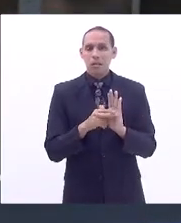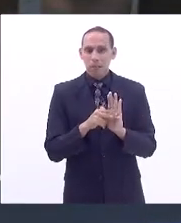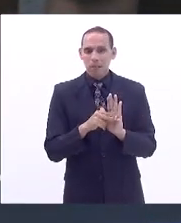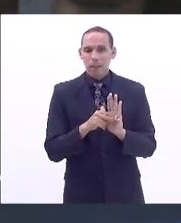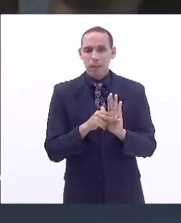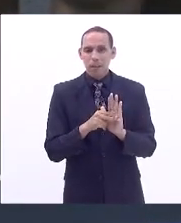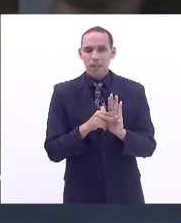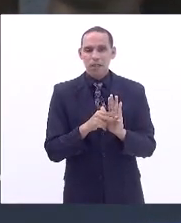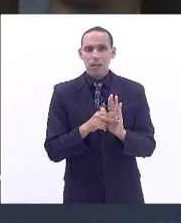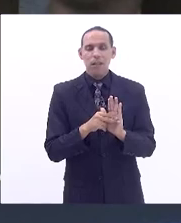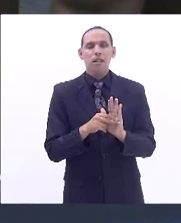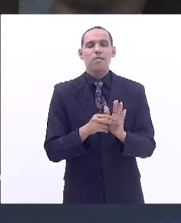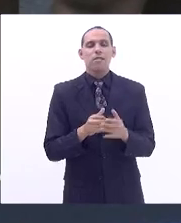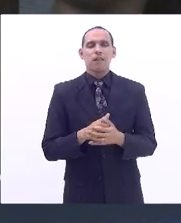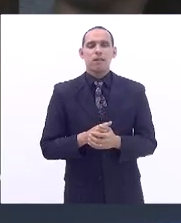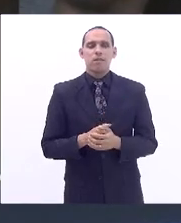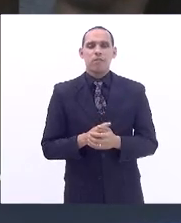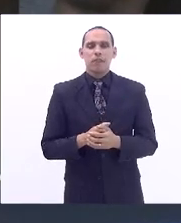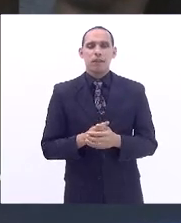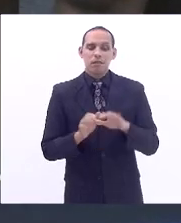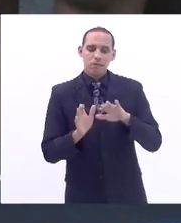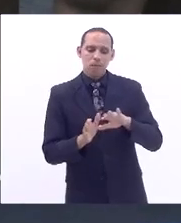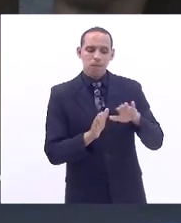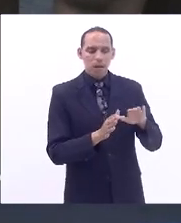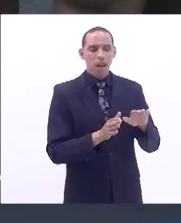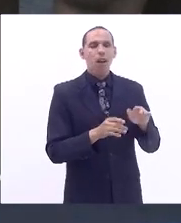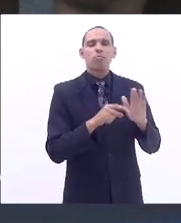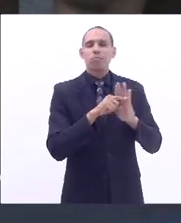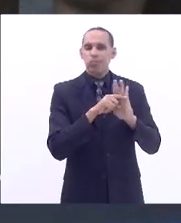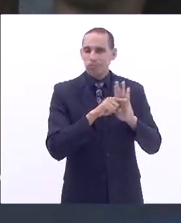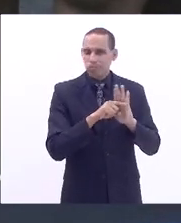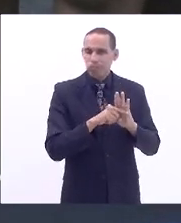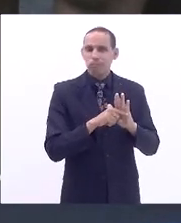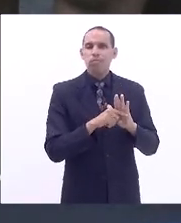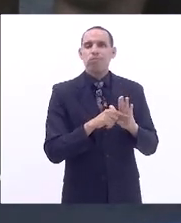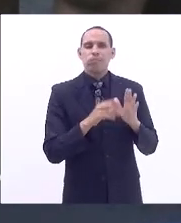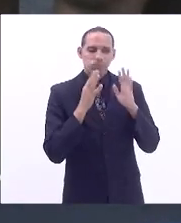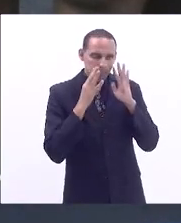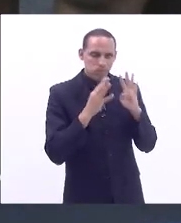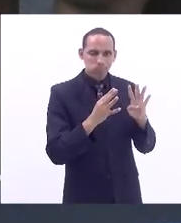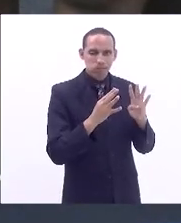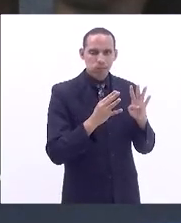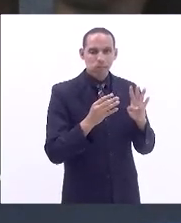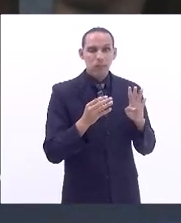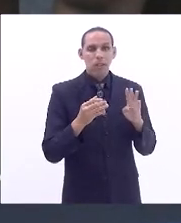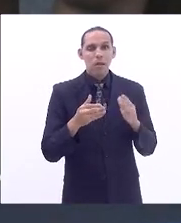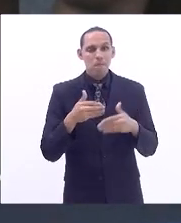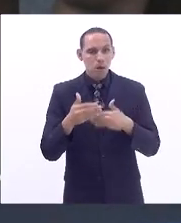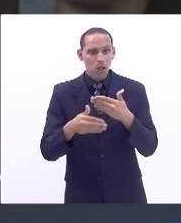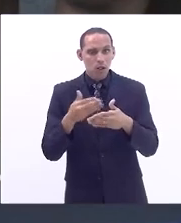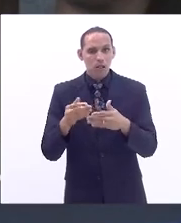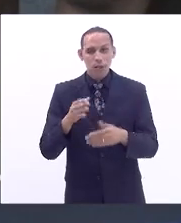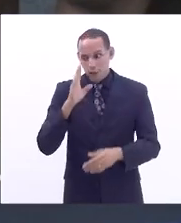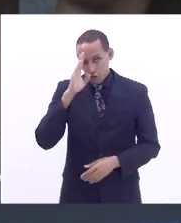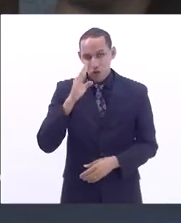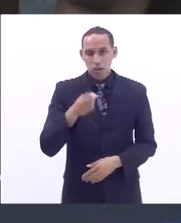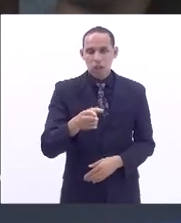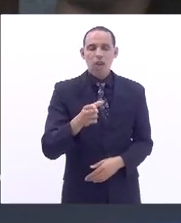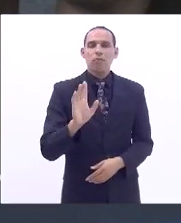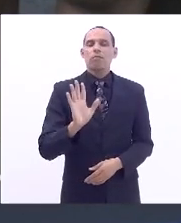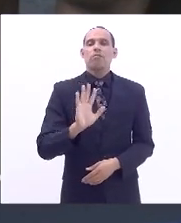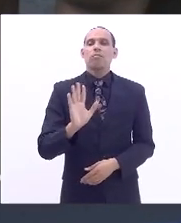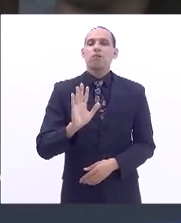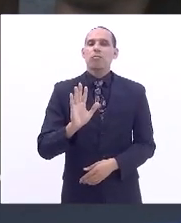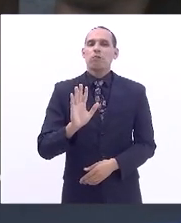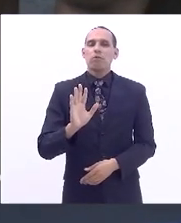apressar apreciados isoladamente Não Vou permitir que o processo caminho imediatamente